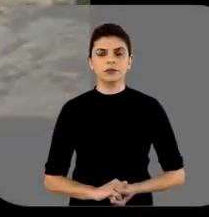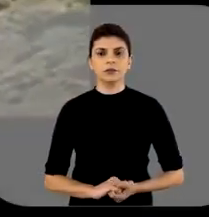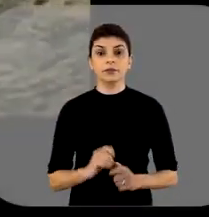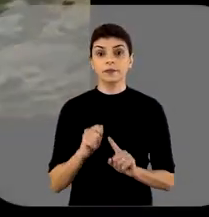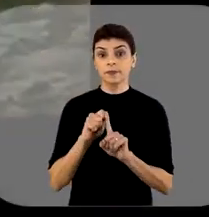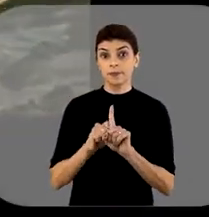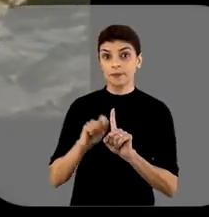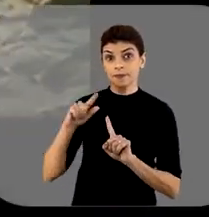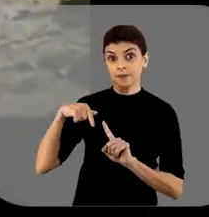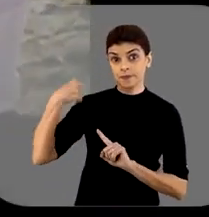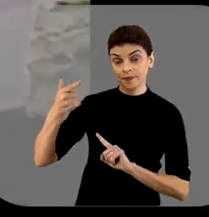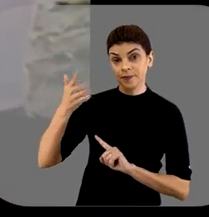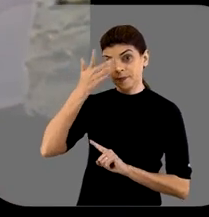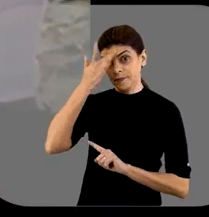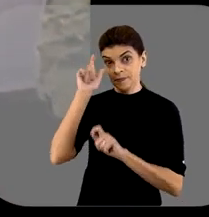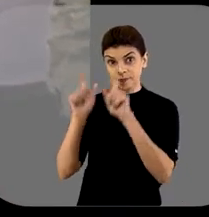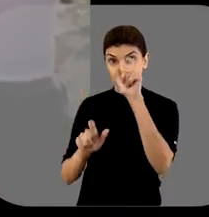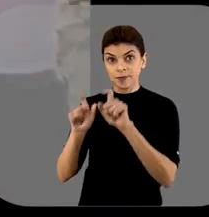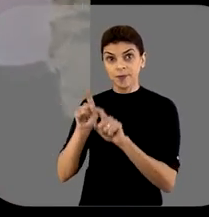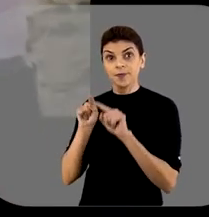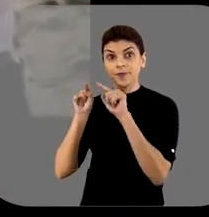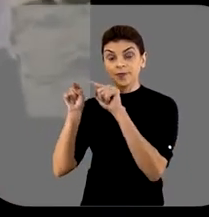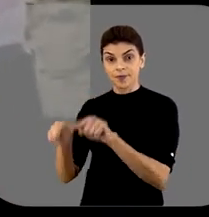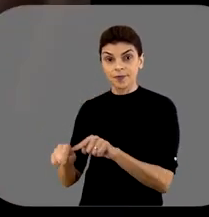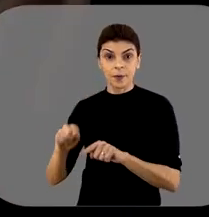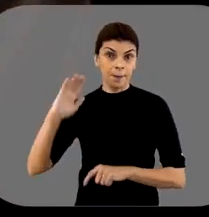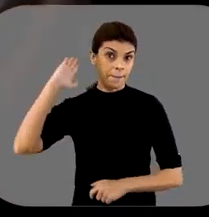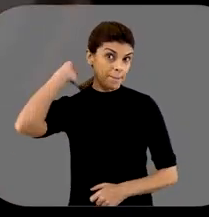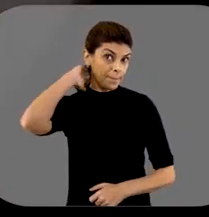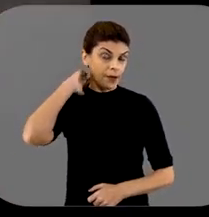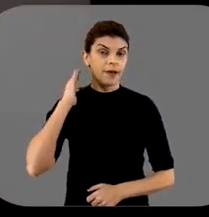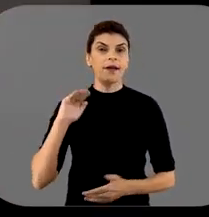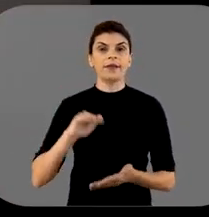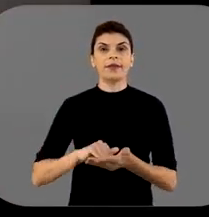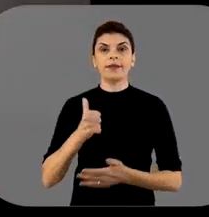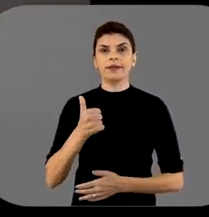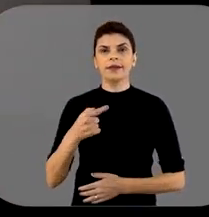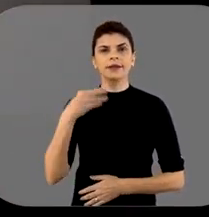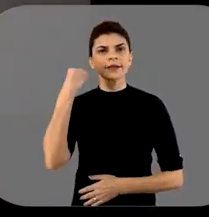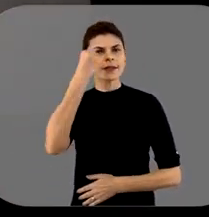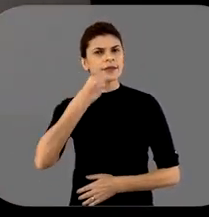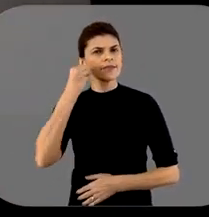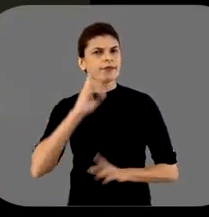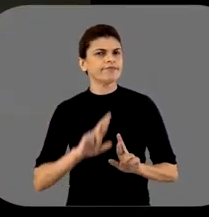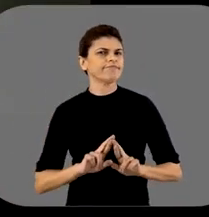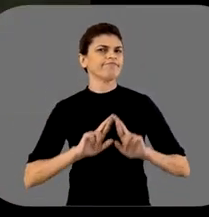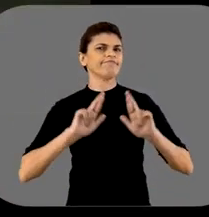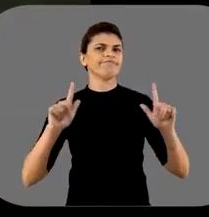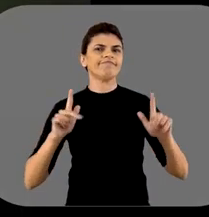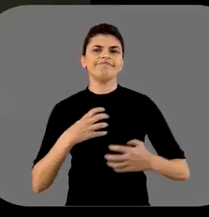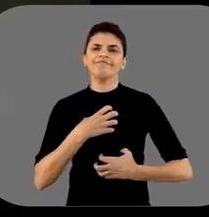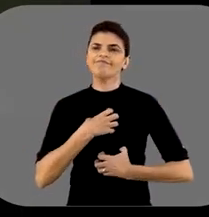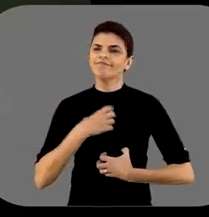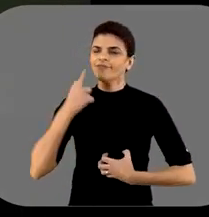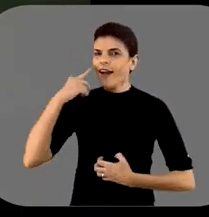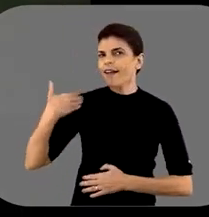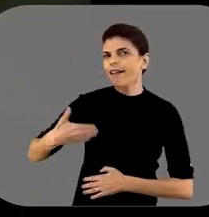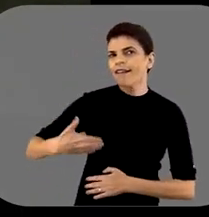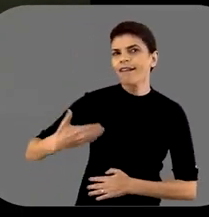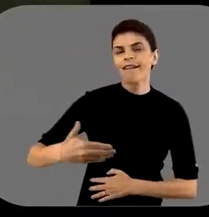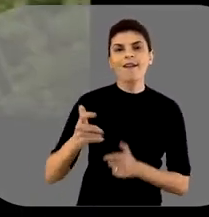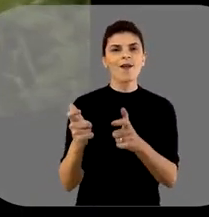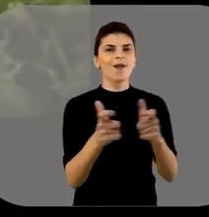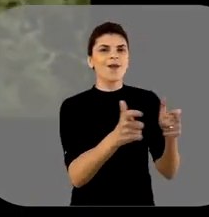Mês que vem, então, vocês estão indo para o Pará. Já fica 17 dias. Acho que vai ser uma experiência assim, bastante interessante, porque a gente vai